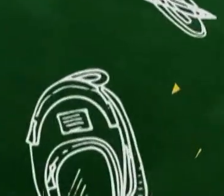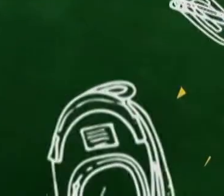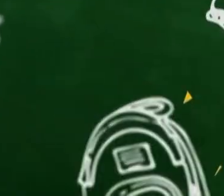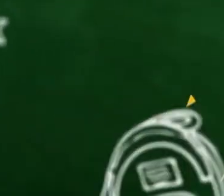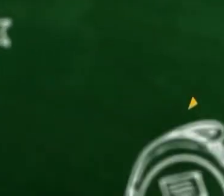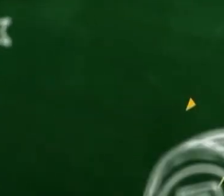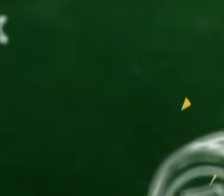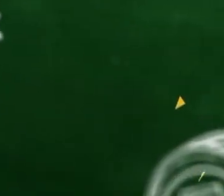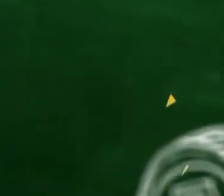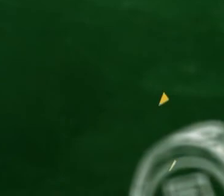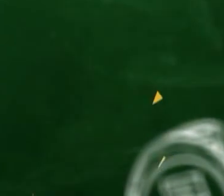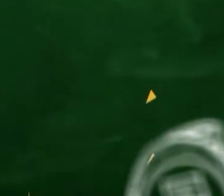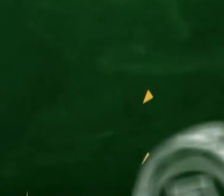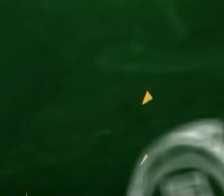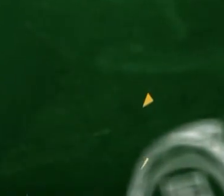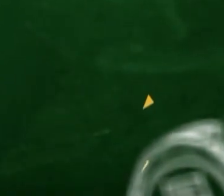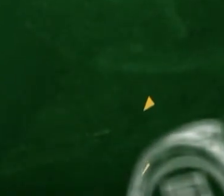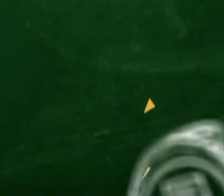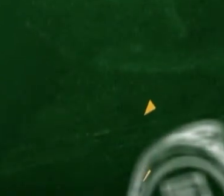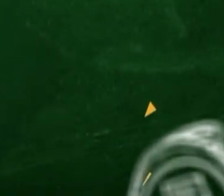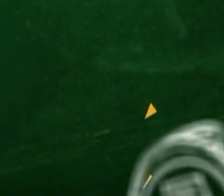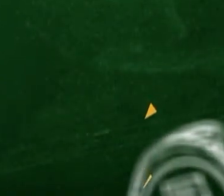E aí